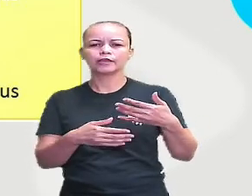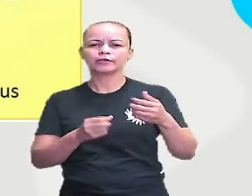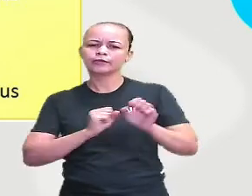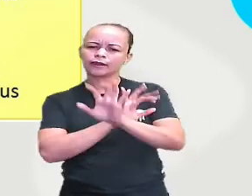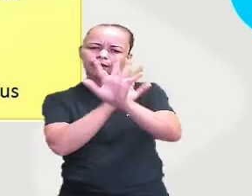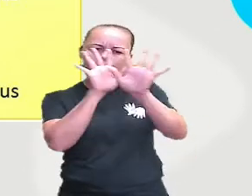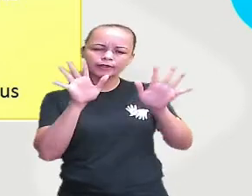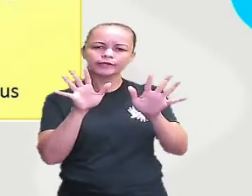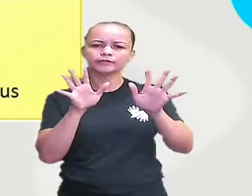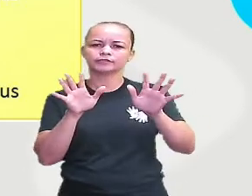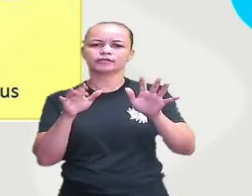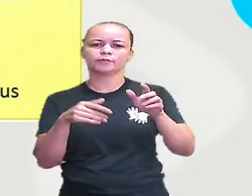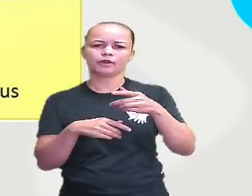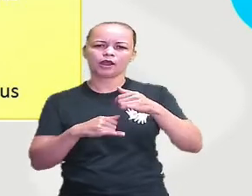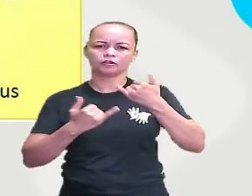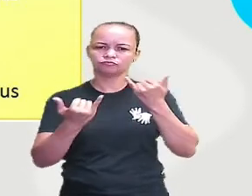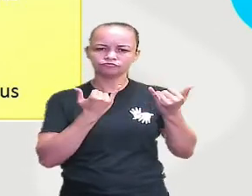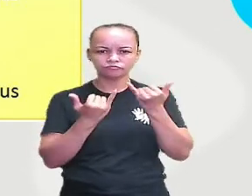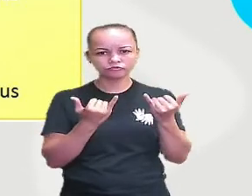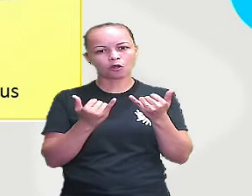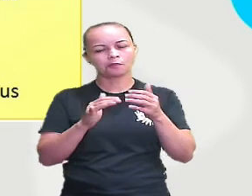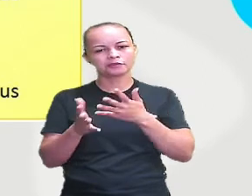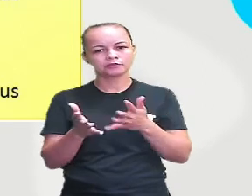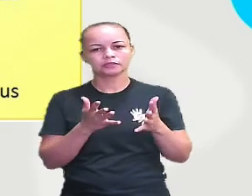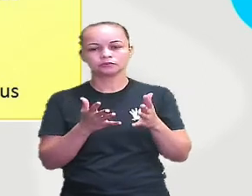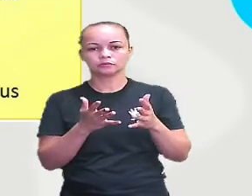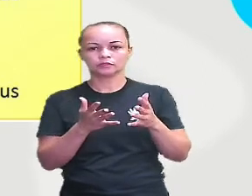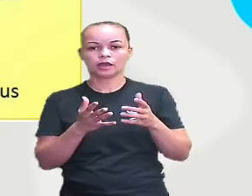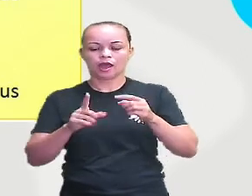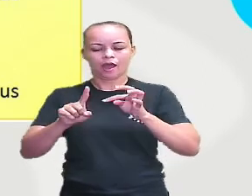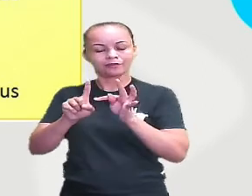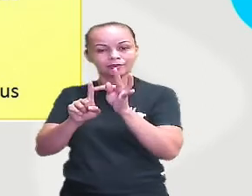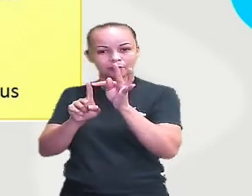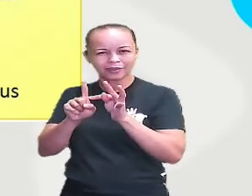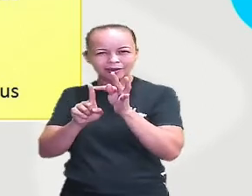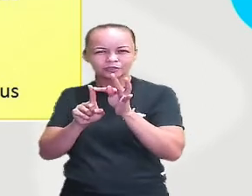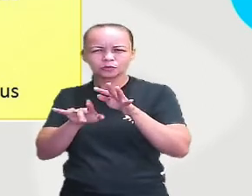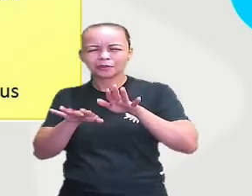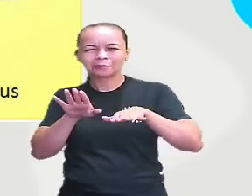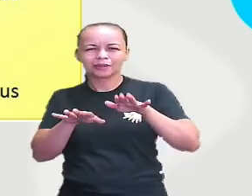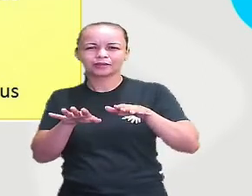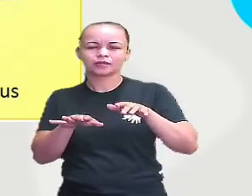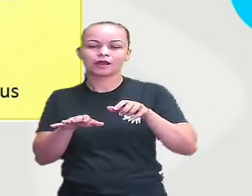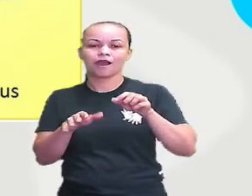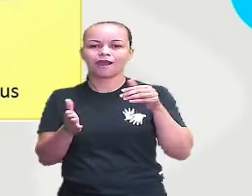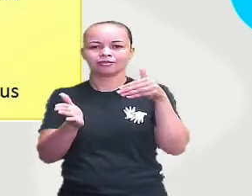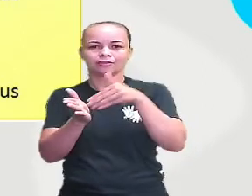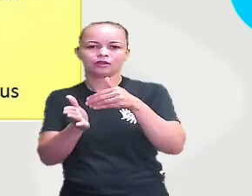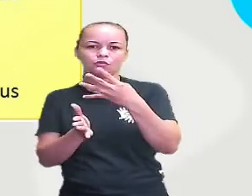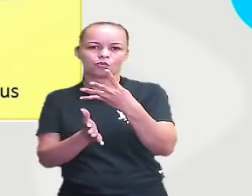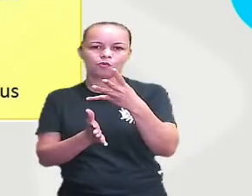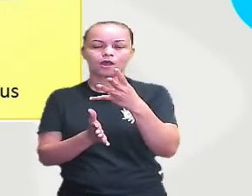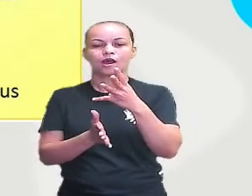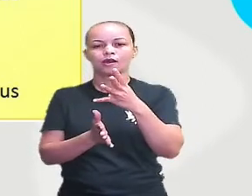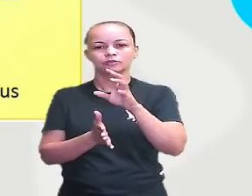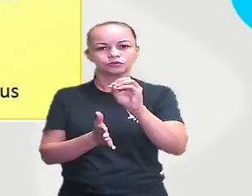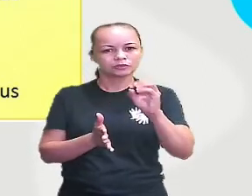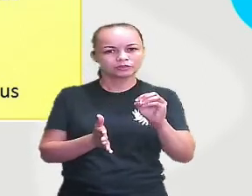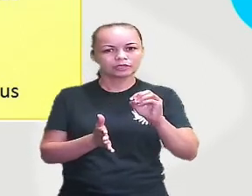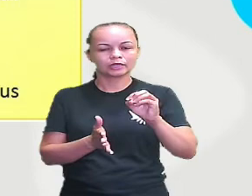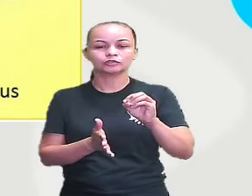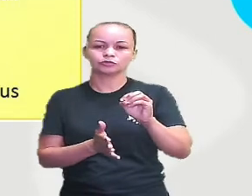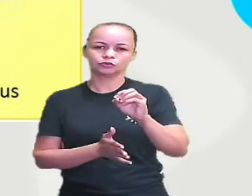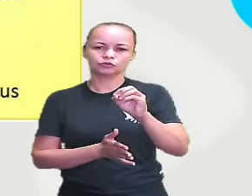novamente, trazer luz para essa informação. E a temperatura média, presta atenção, pode chegar até 400 graus Celsius. Gente,